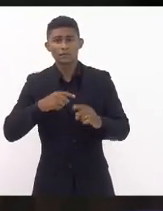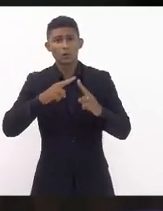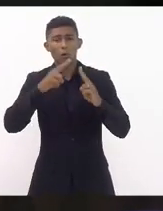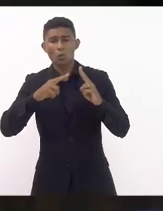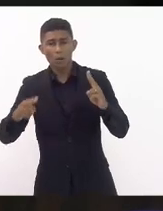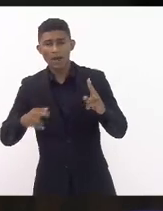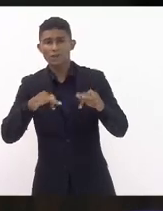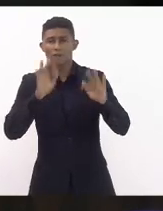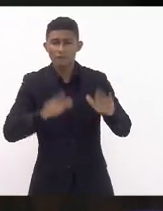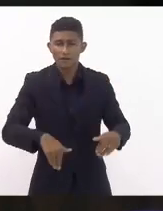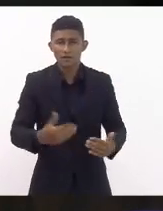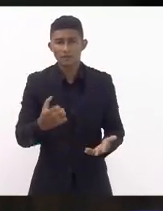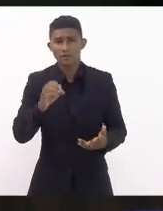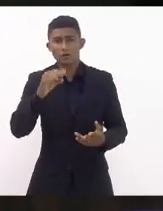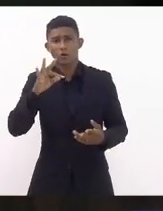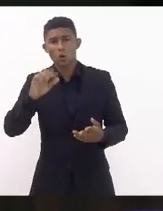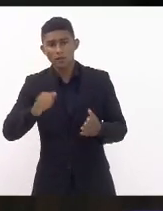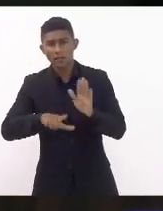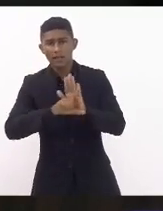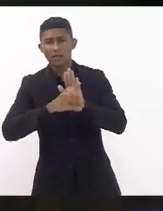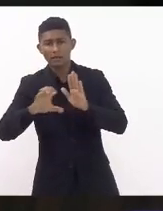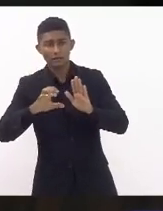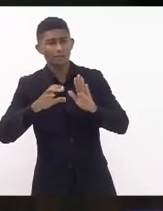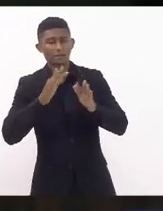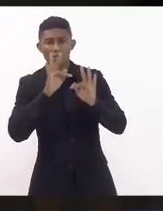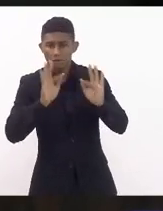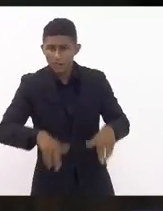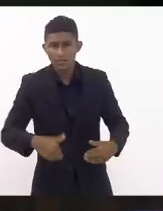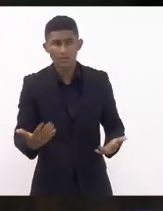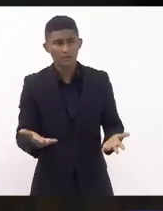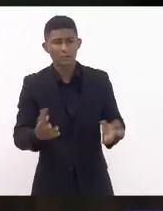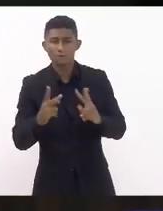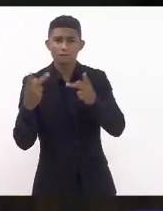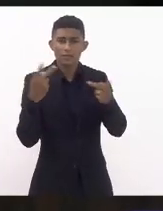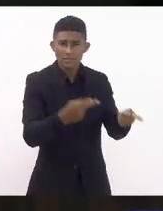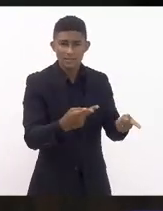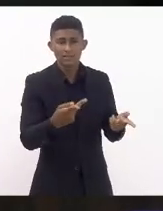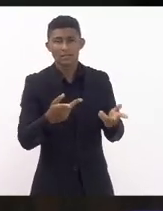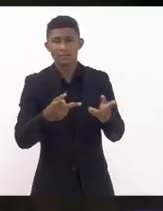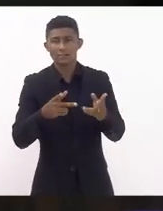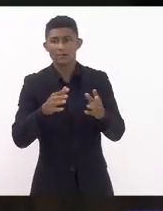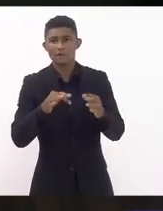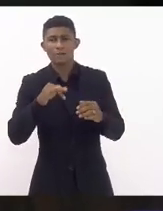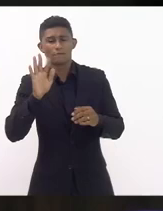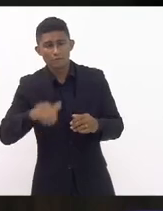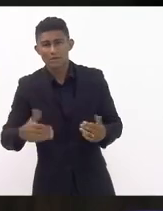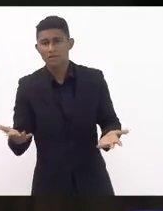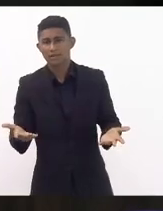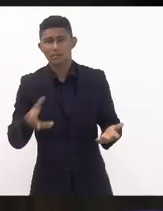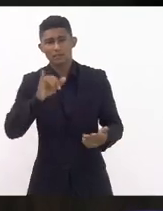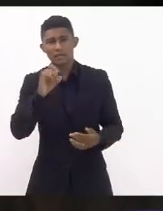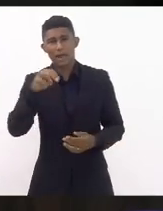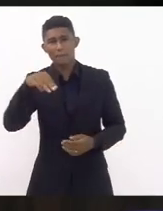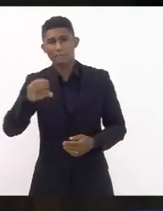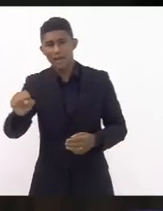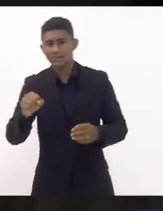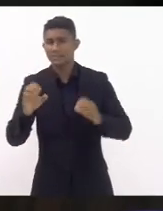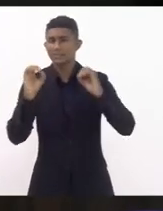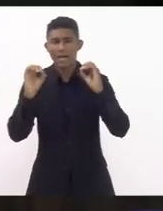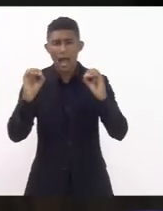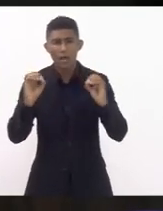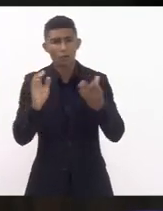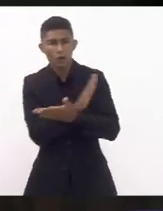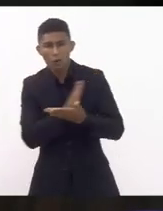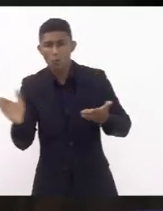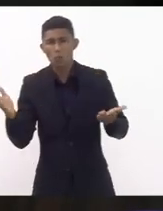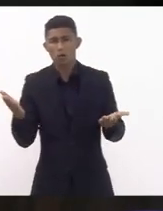da cota, fim da visita íntima, aí não... Entendeu? É zerar o ICMS de alguns produtos que temos